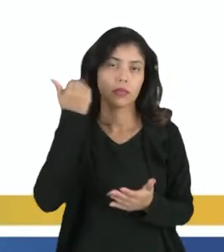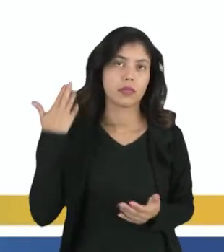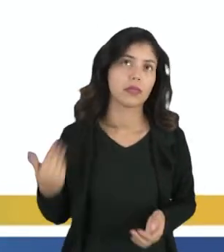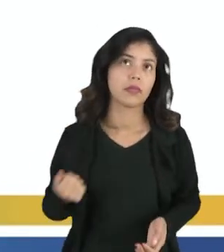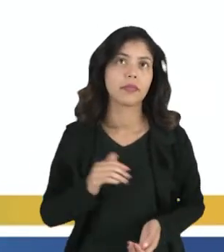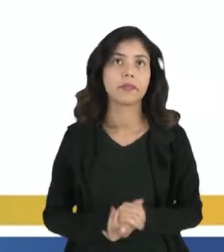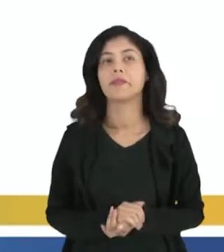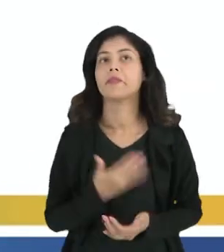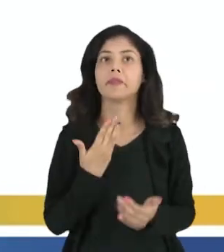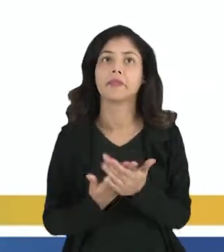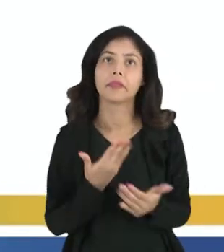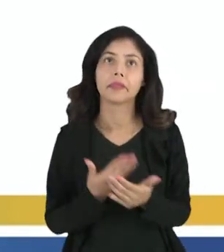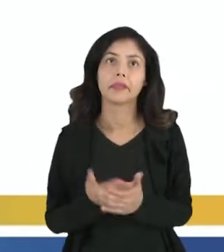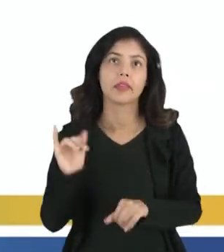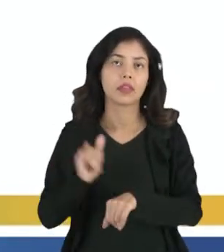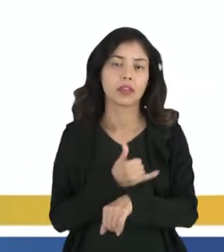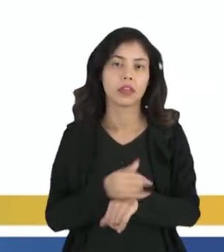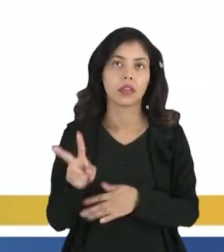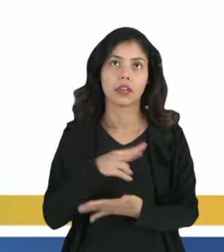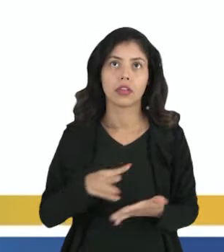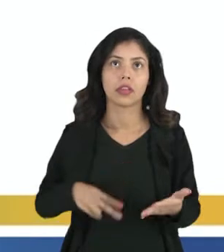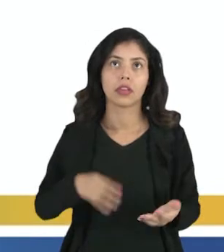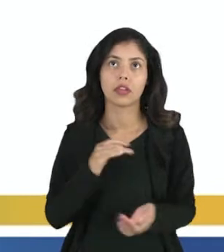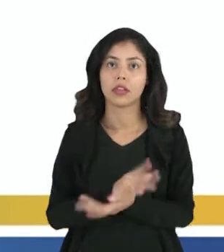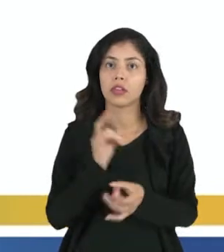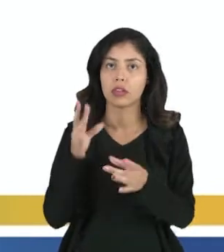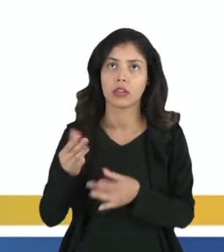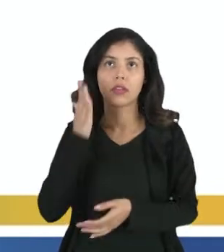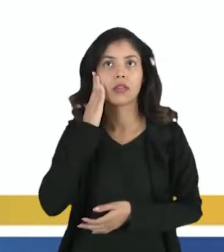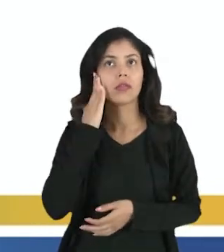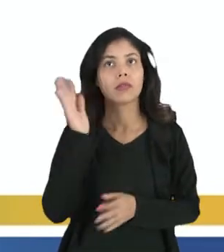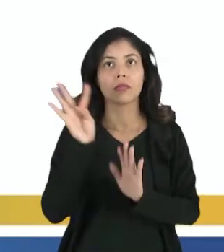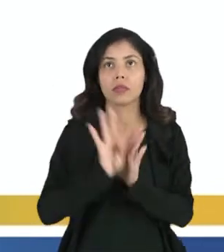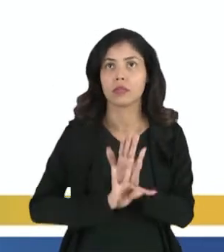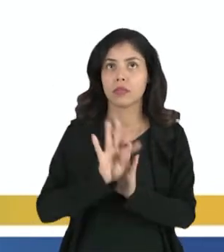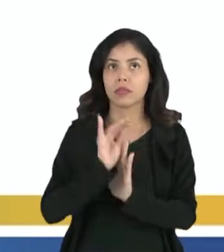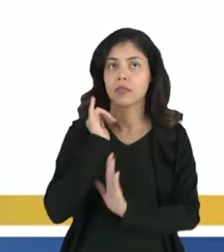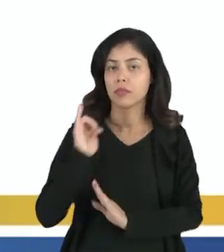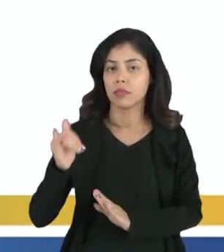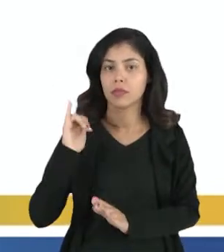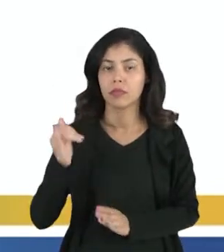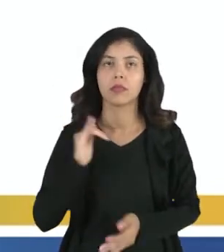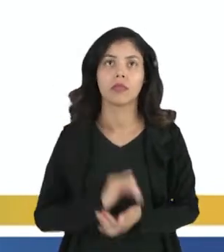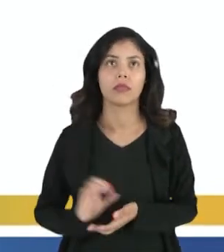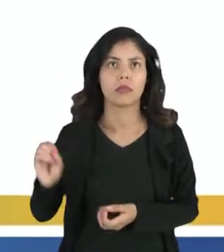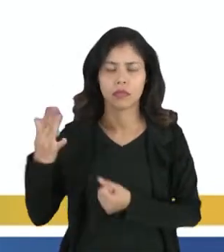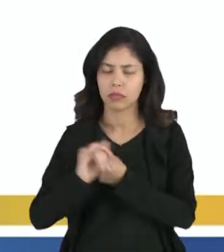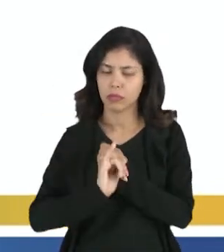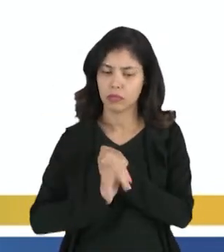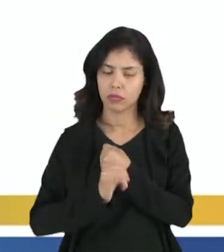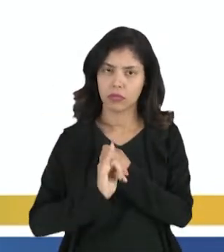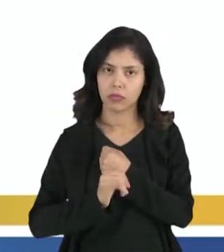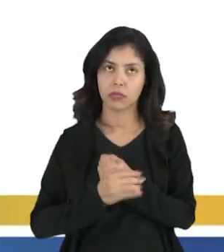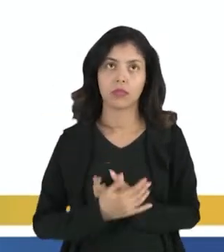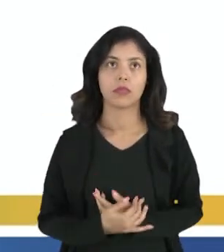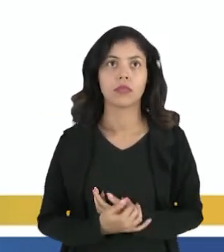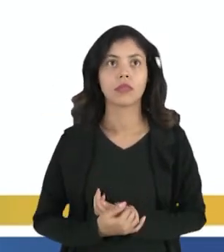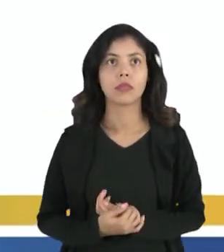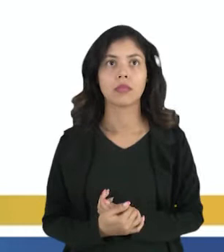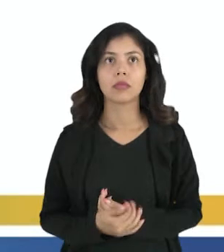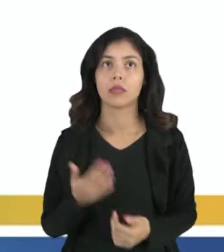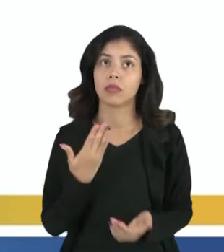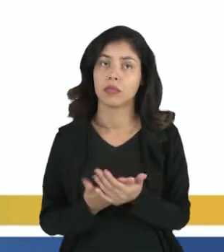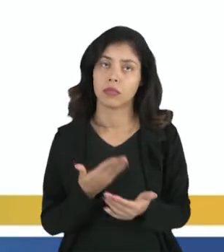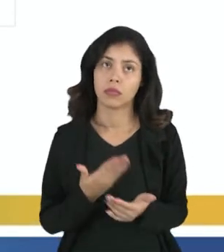aula anterior, estudamos estratégias de leitura e dicas para compreender um texto narrativo, no caso, a